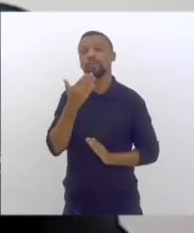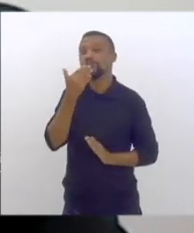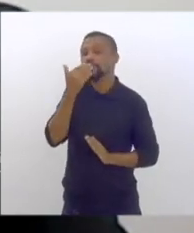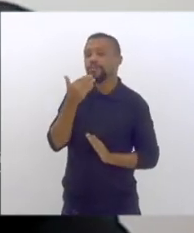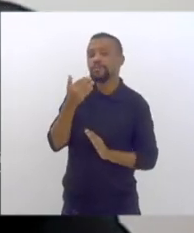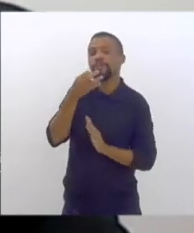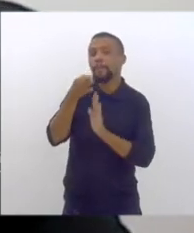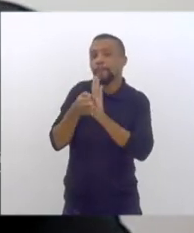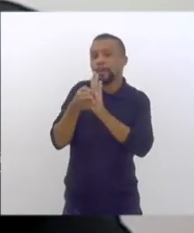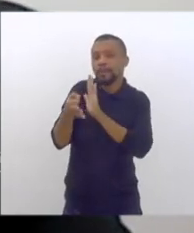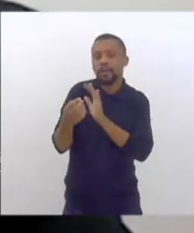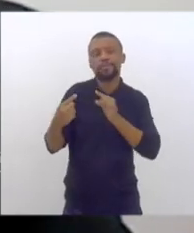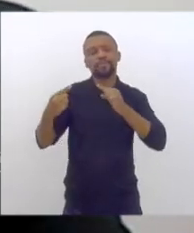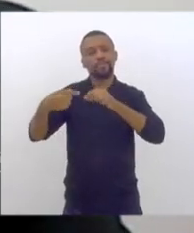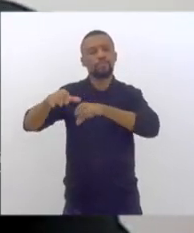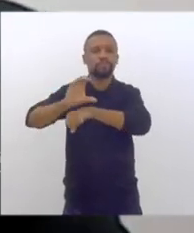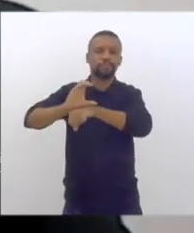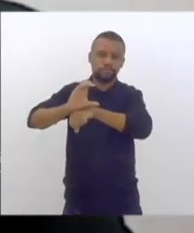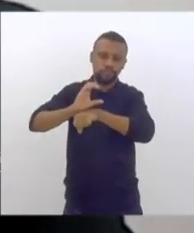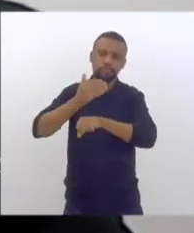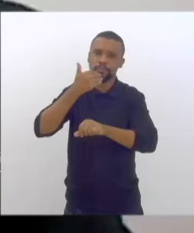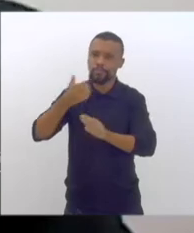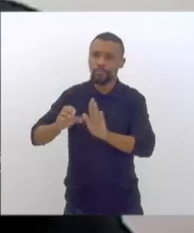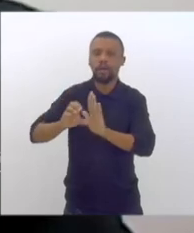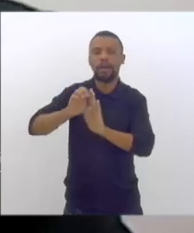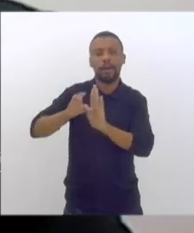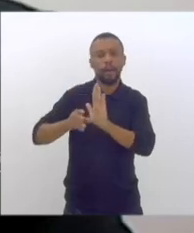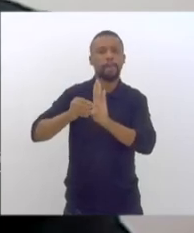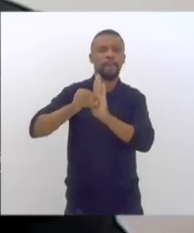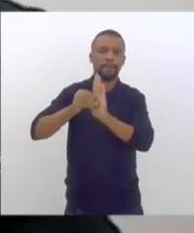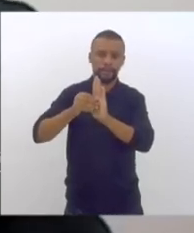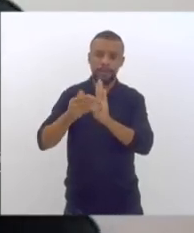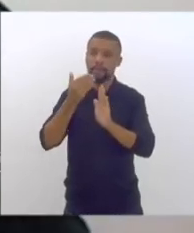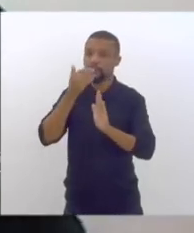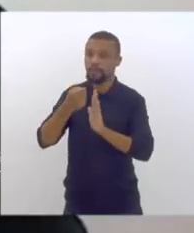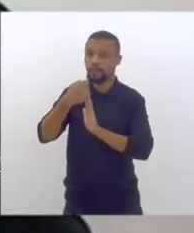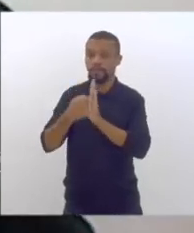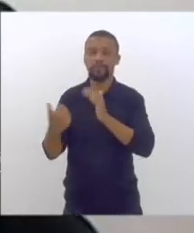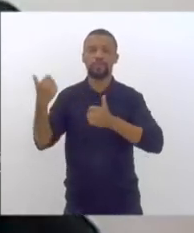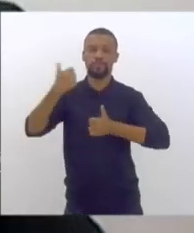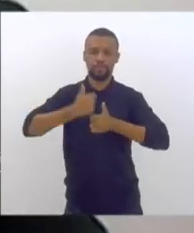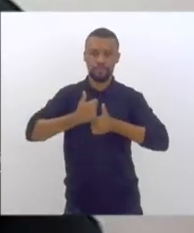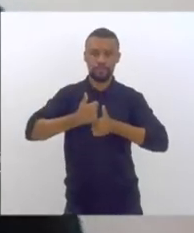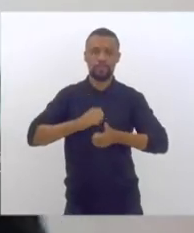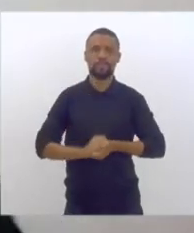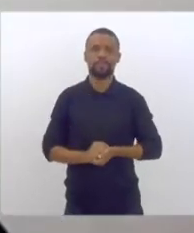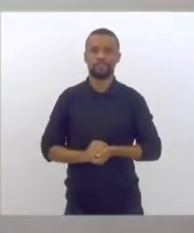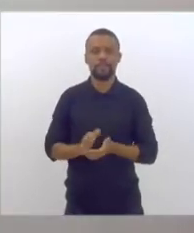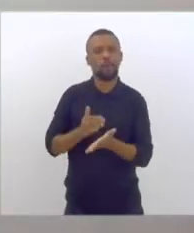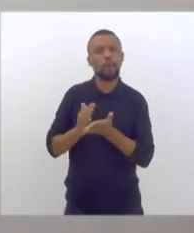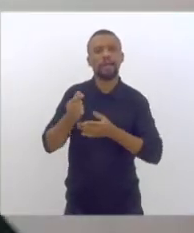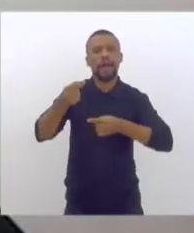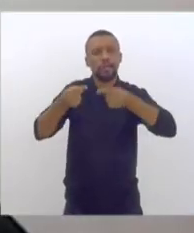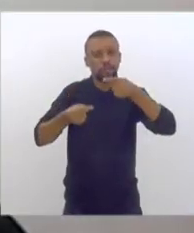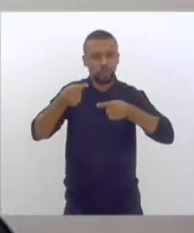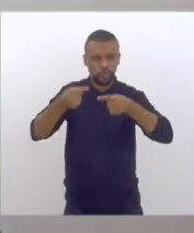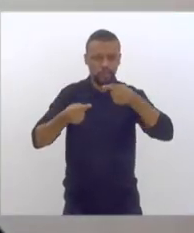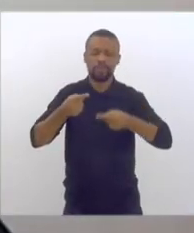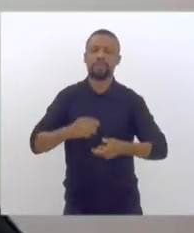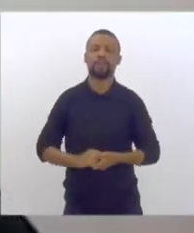fazendo parecer pela constitucionalidade com emendas com clientes do substitutivo em discussão